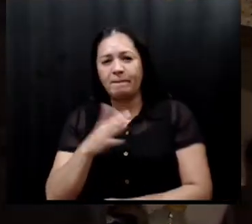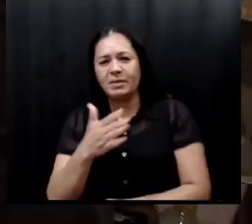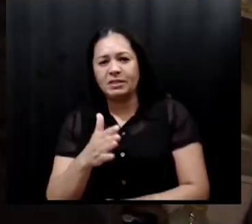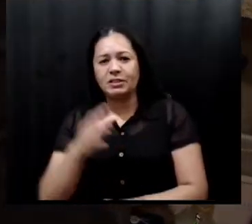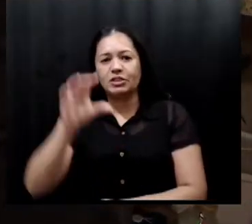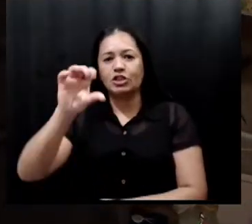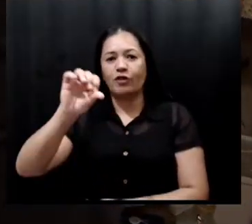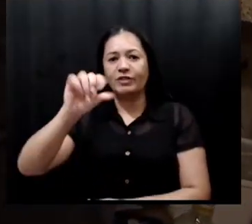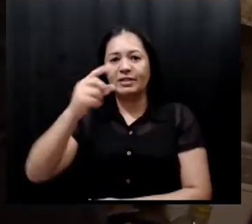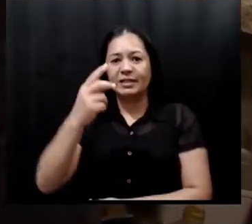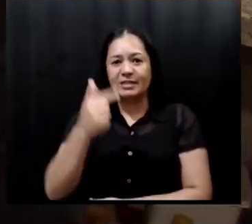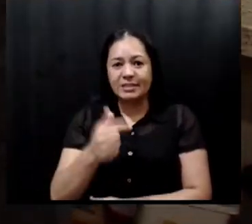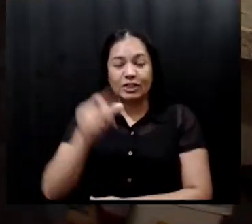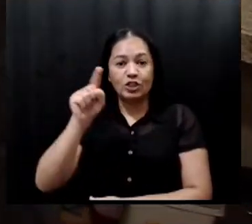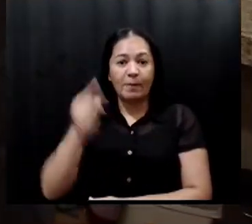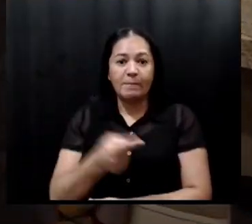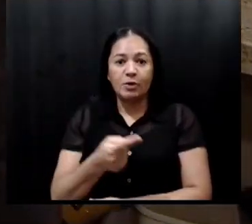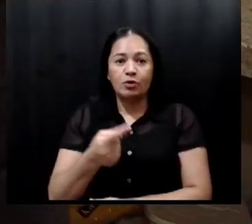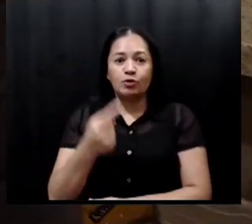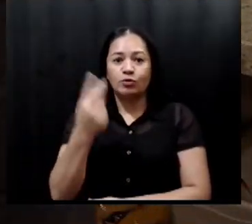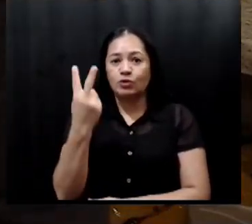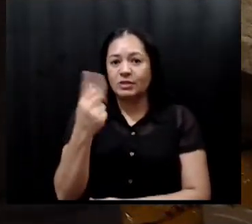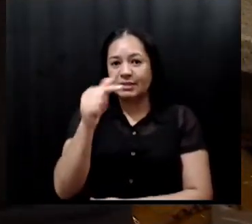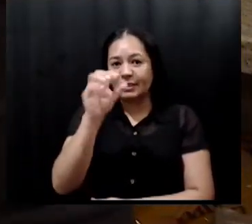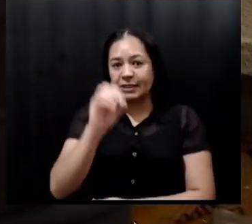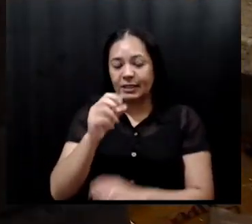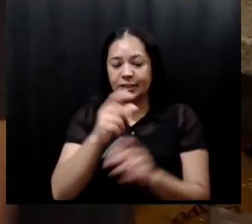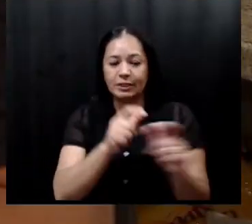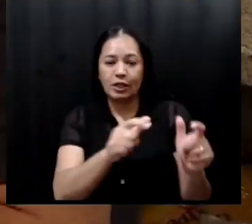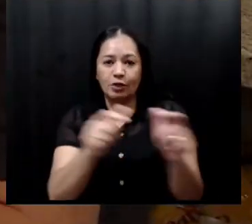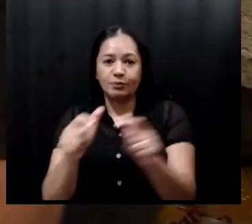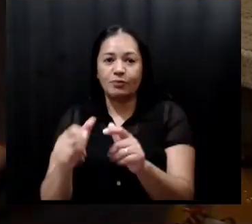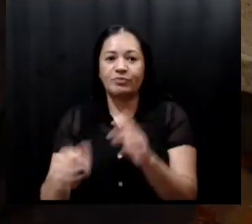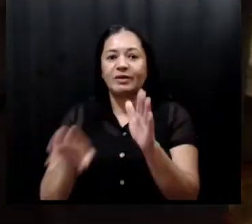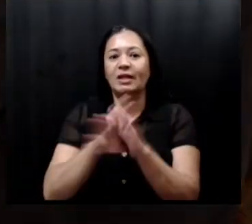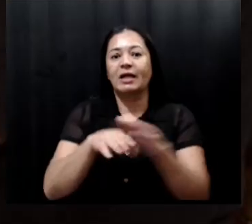97.270 unidades. Até setembro de 2024, eram